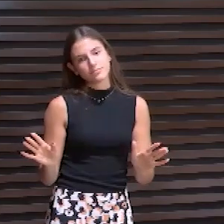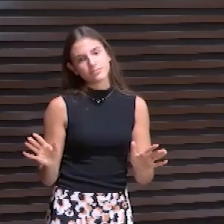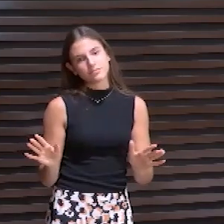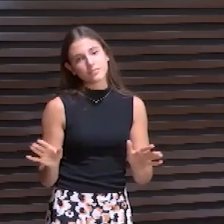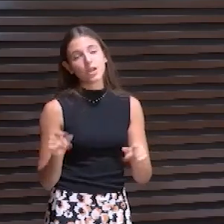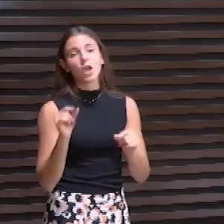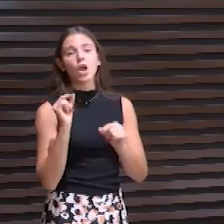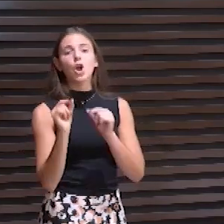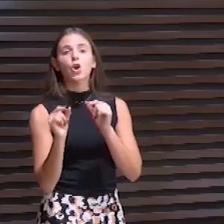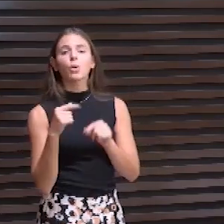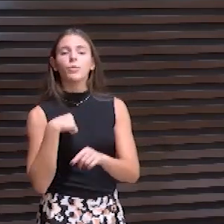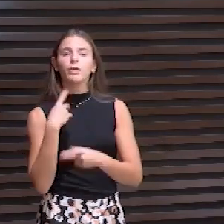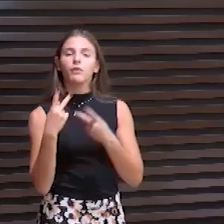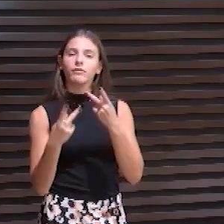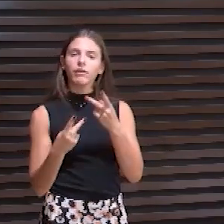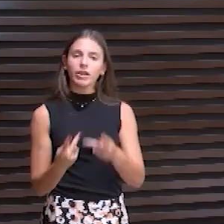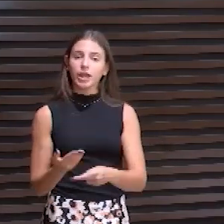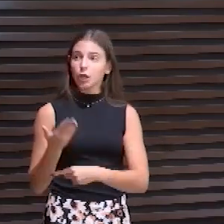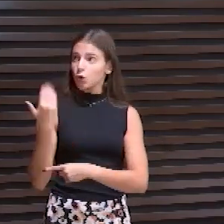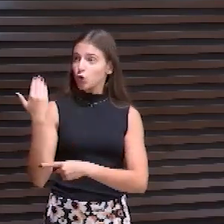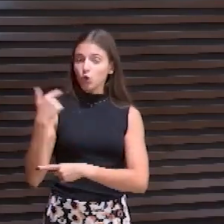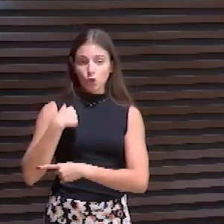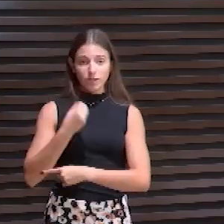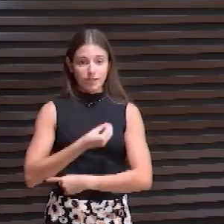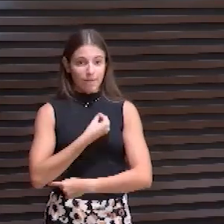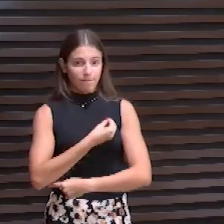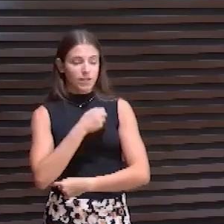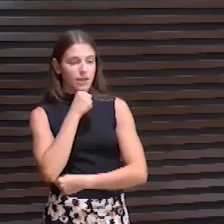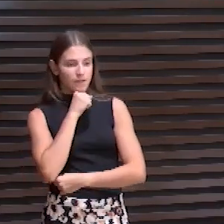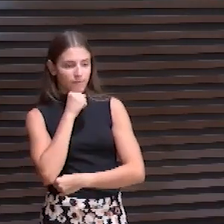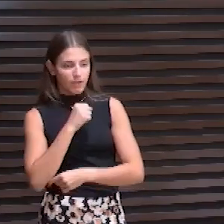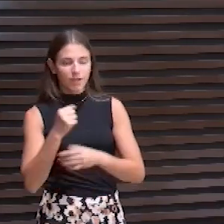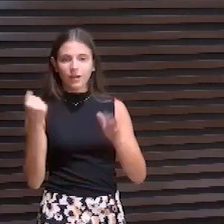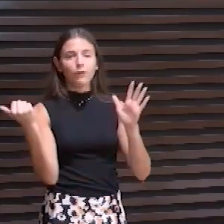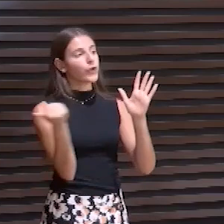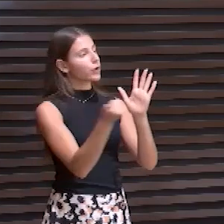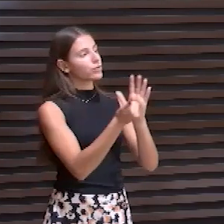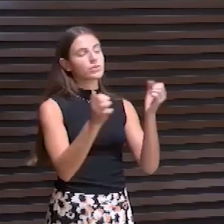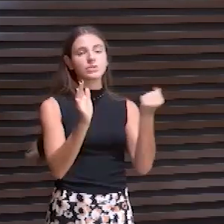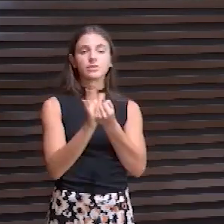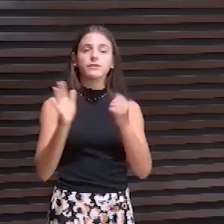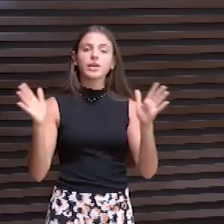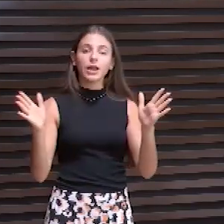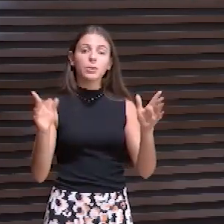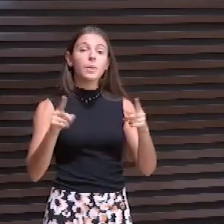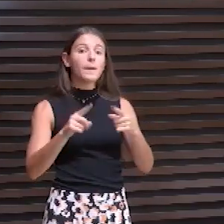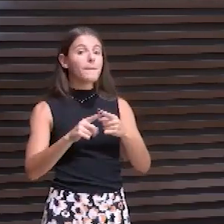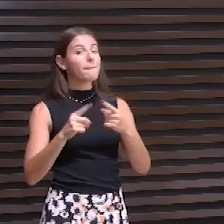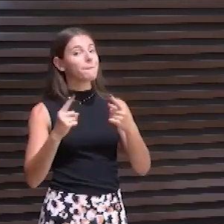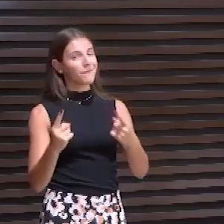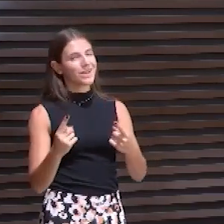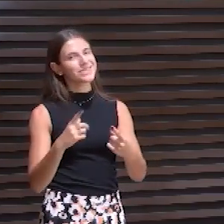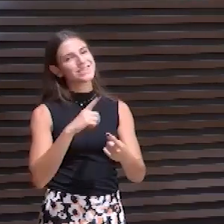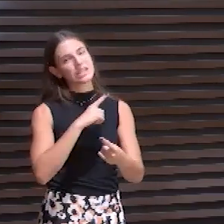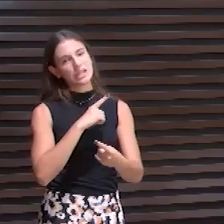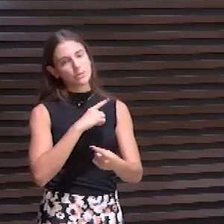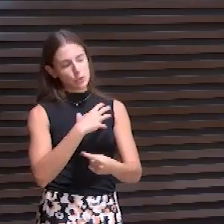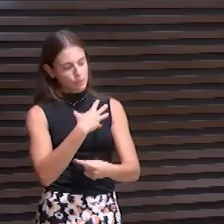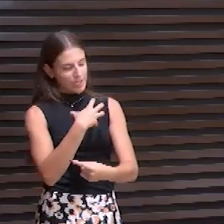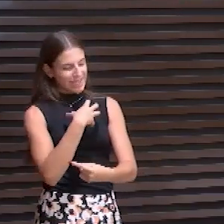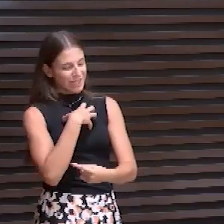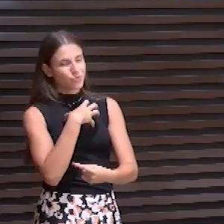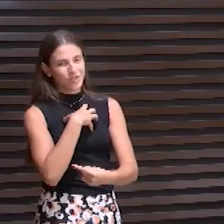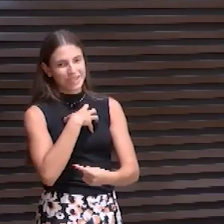Como eu falei aqui, o nosso velho homem foi crucificado, mas nós temos uma natureza terrena que ainda